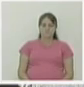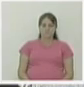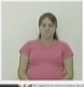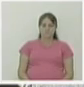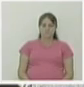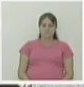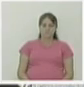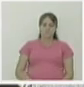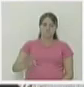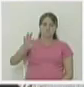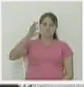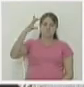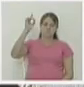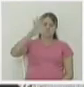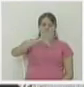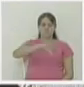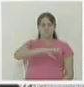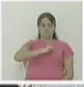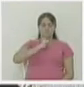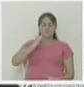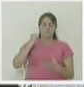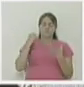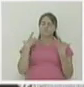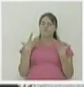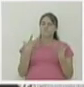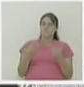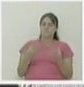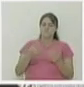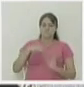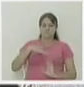Deus amou tanto o mundo,